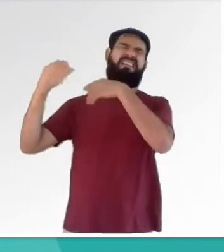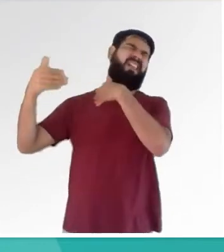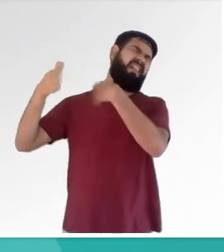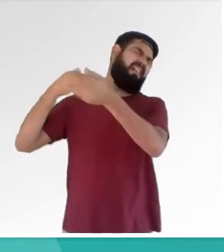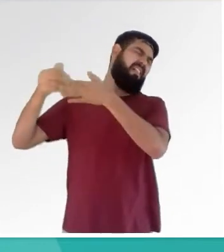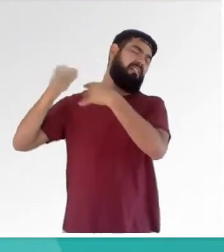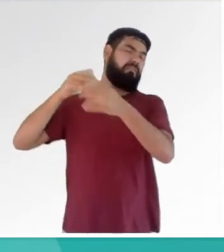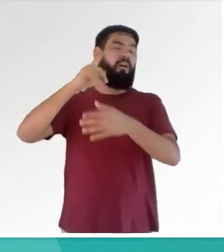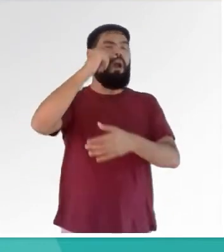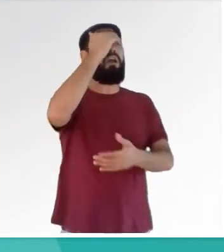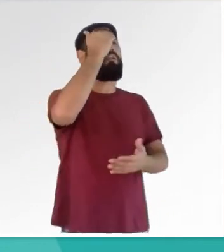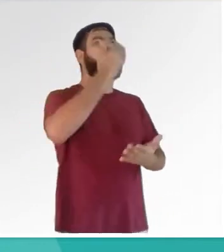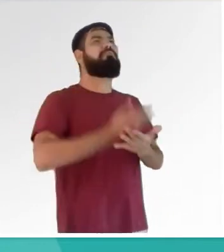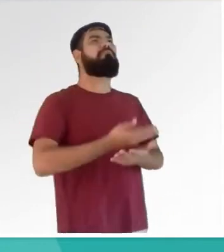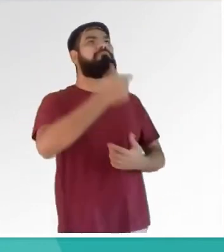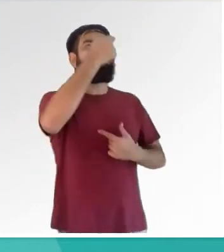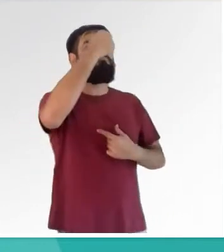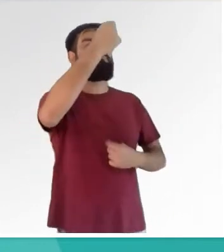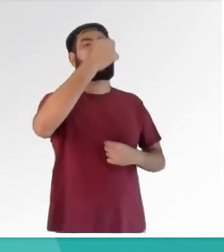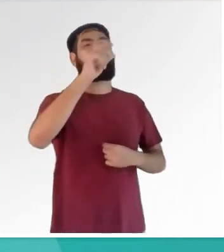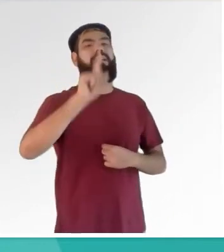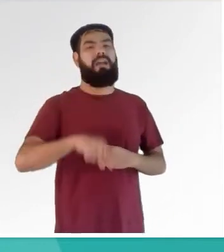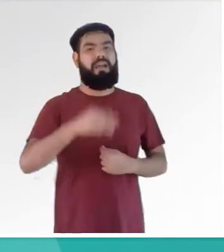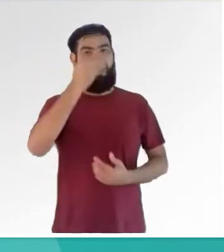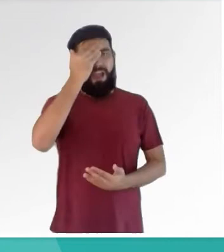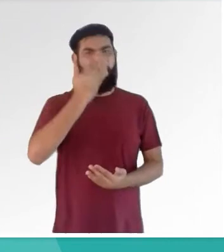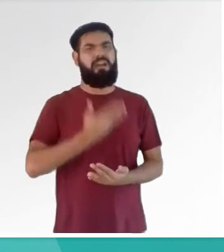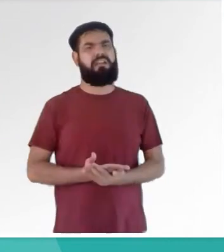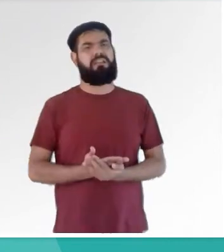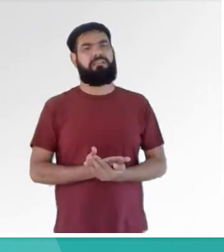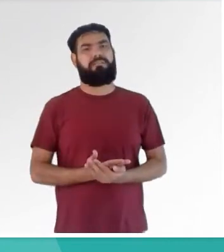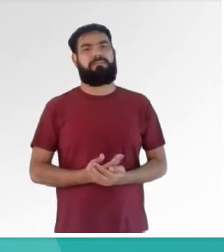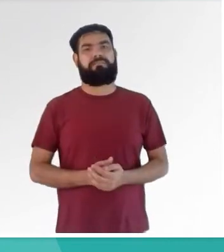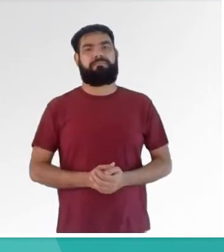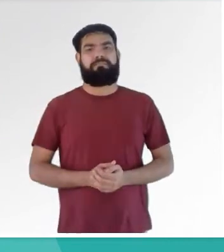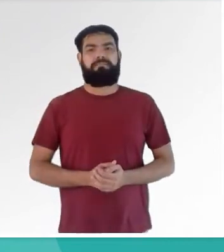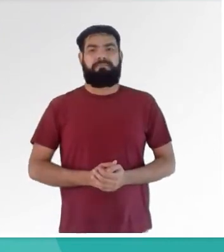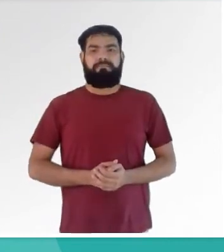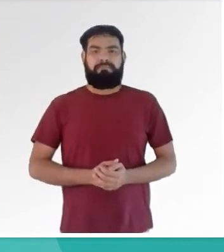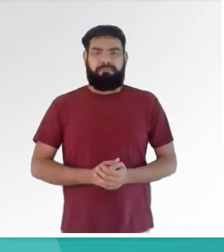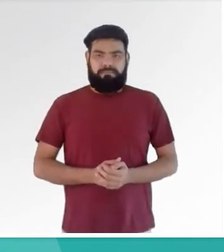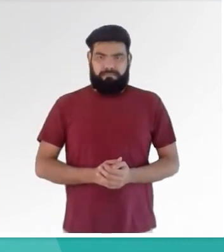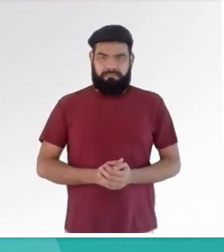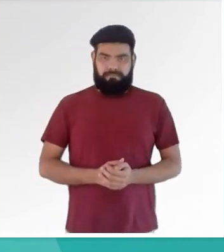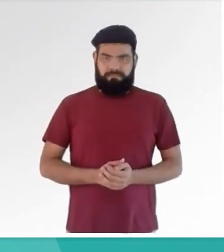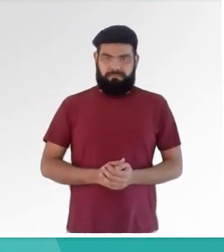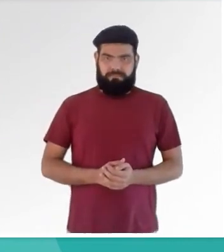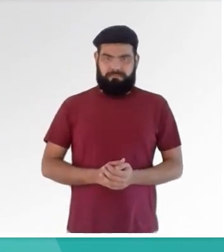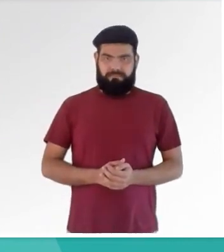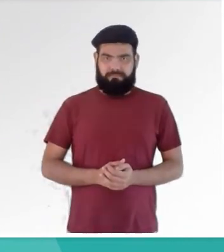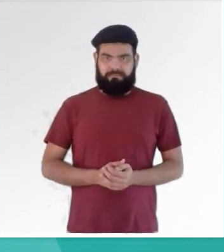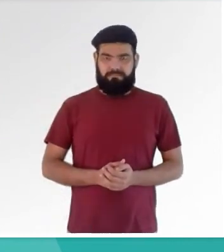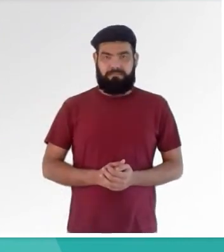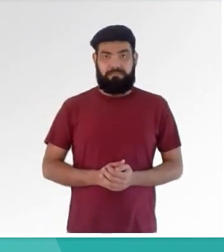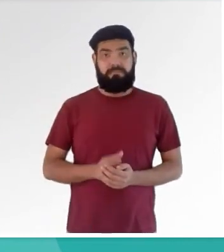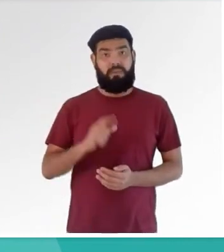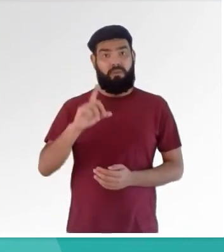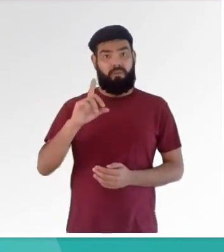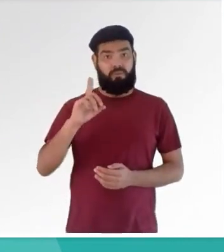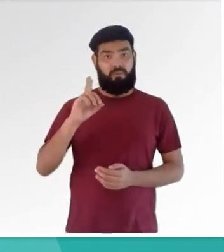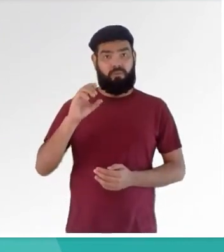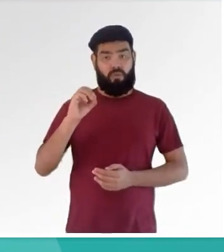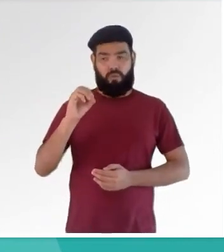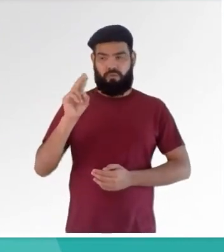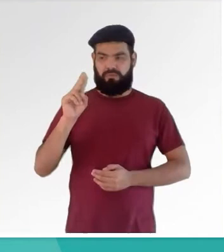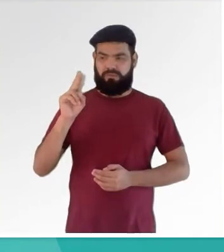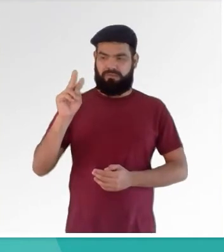né? Então é uma crença, você crê. Então a doutrina é o ensinamento que a sua religião